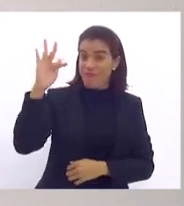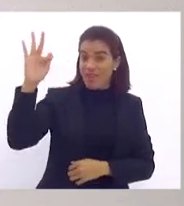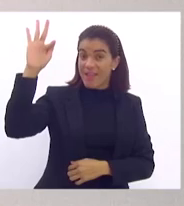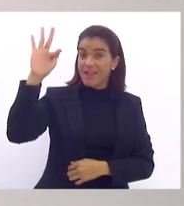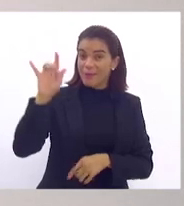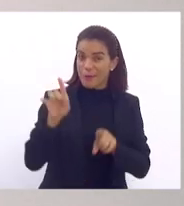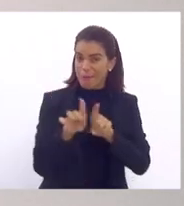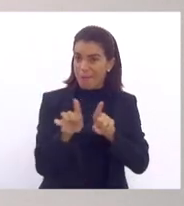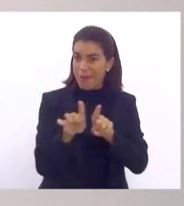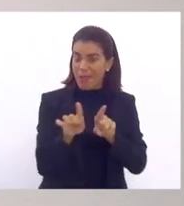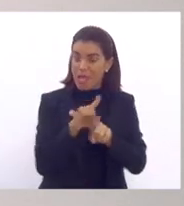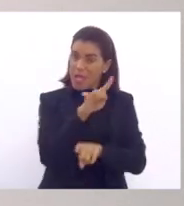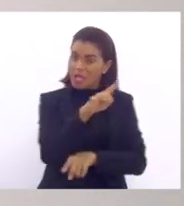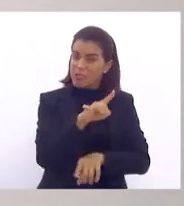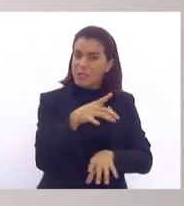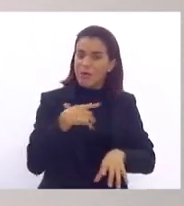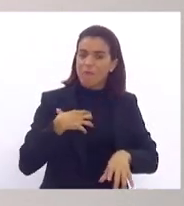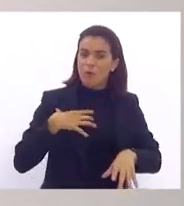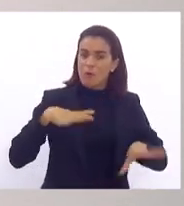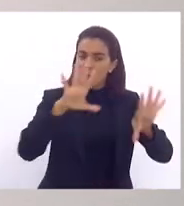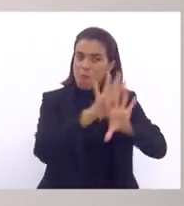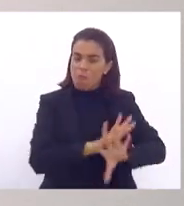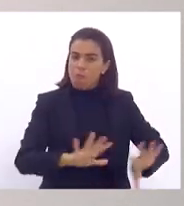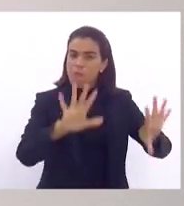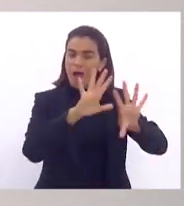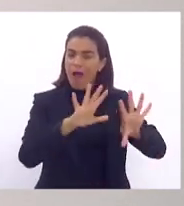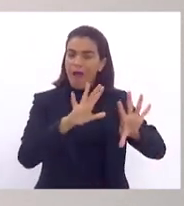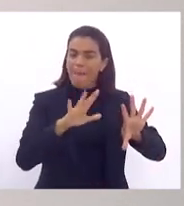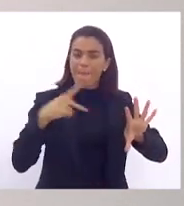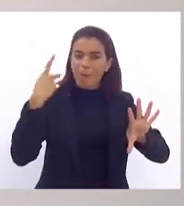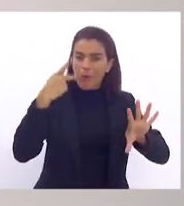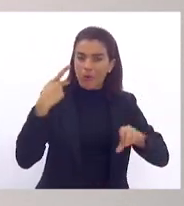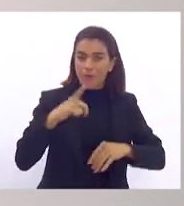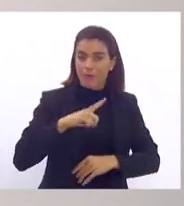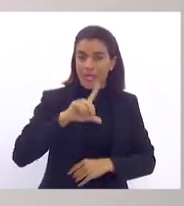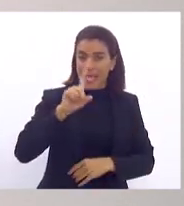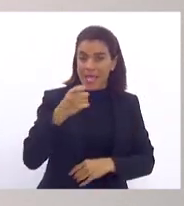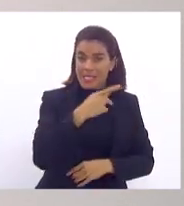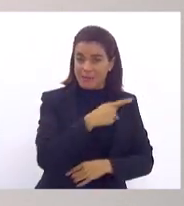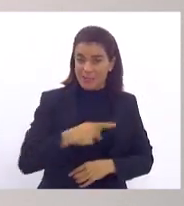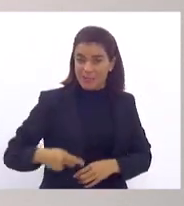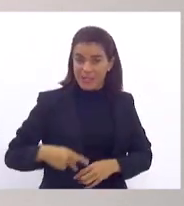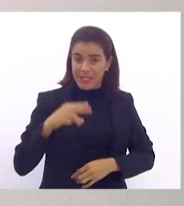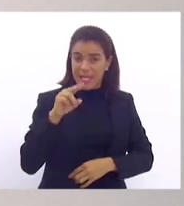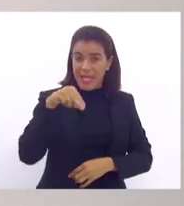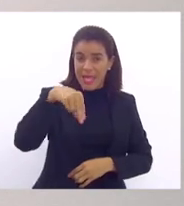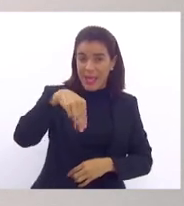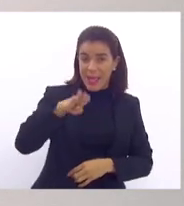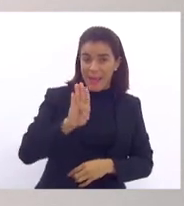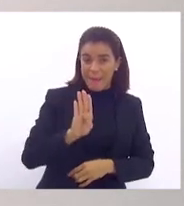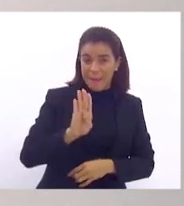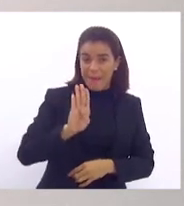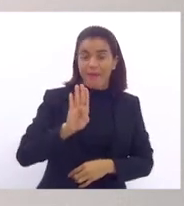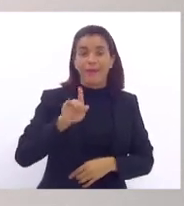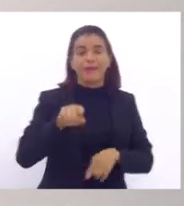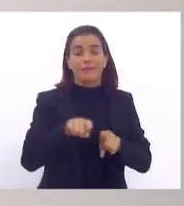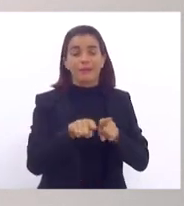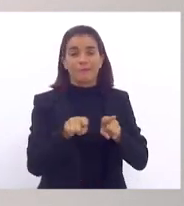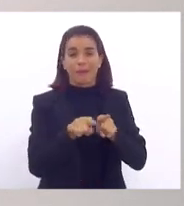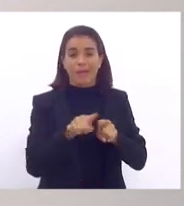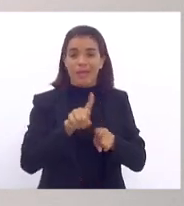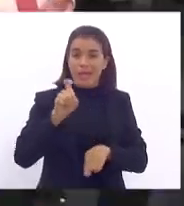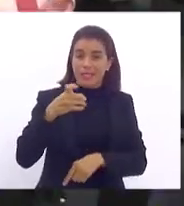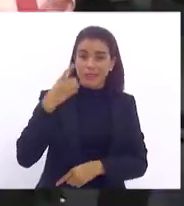uma veia política acentuada foi presidente da embb foi deputado federal